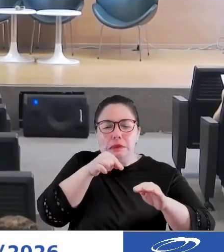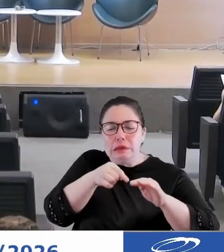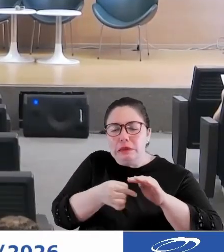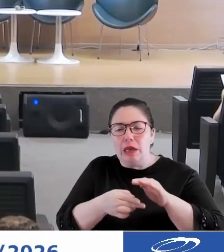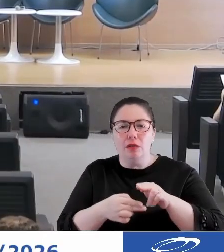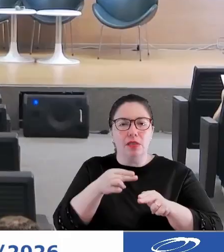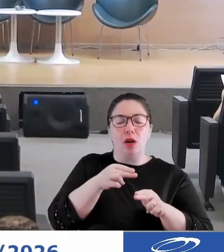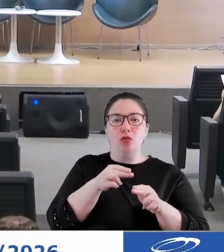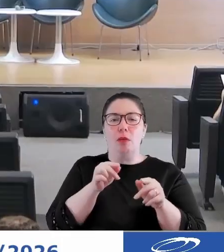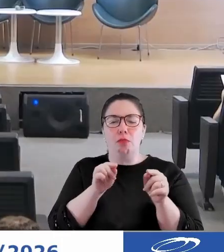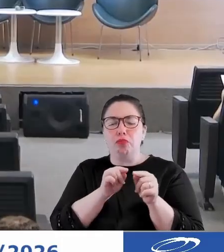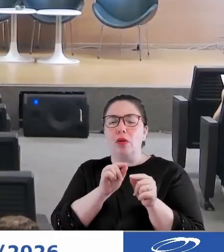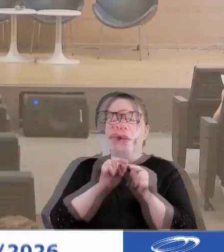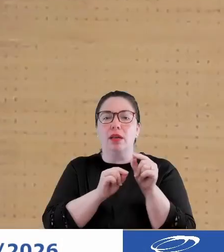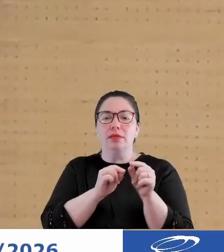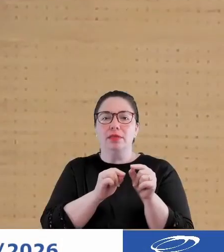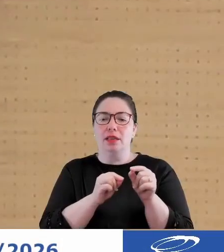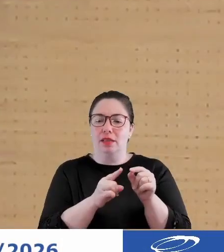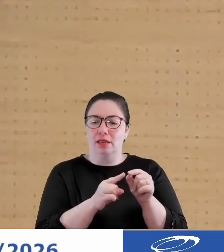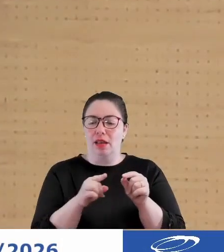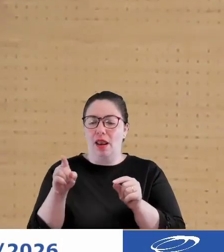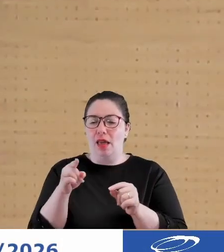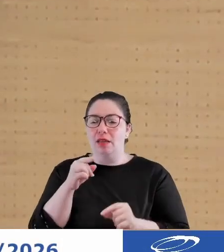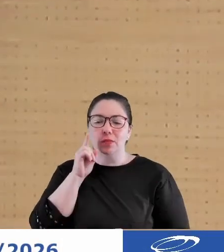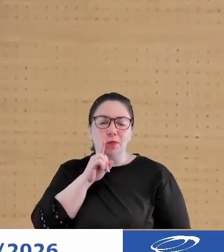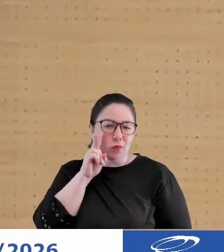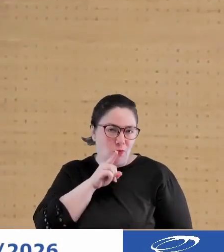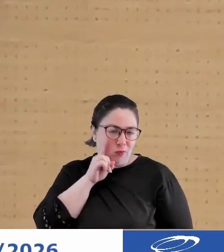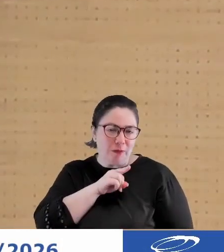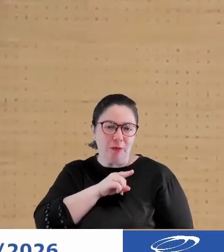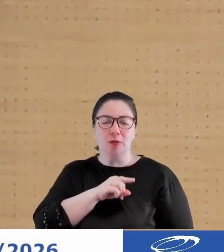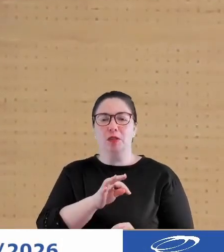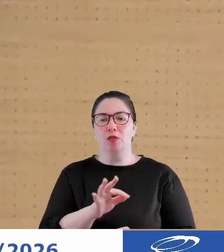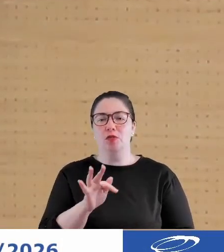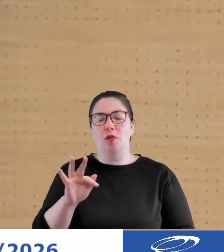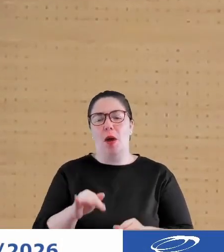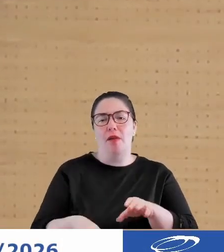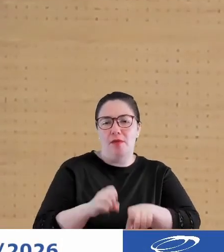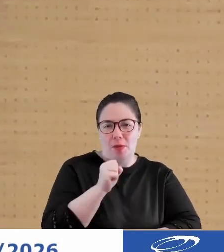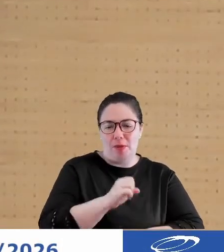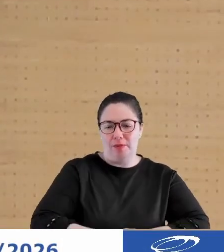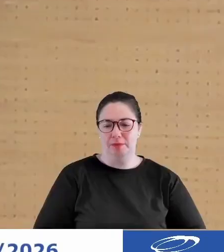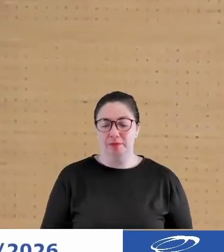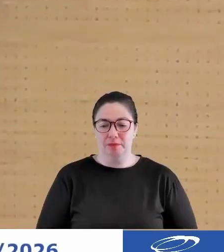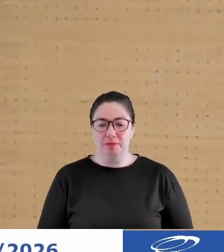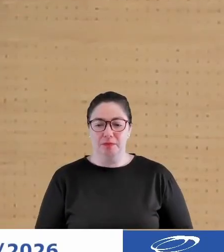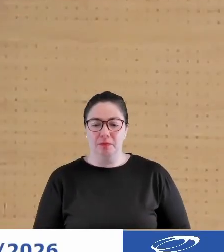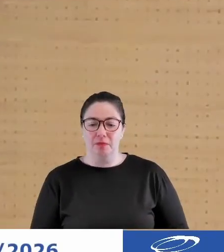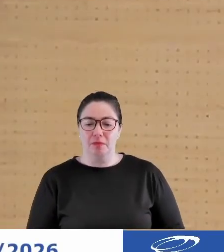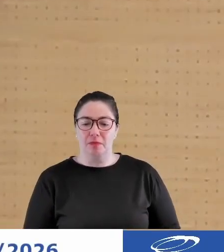Siemens Murphy Neurologic and Spine Institute, ambos nos Estados Unidos. Ele foi um fellow bolsista da Scoliosis